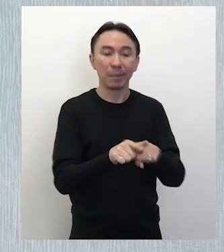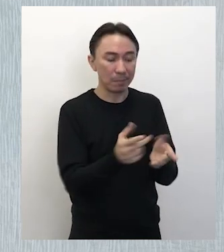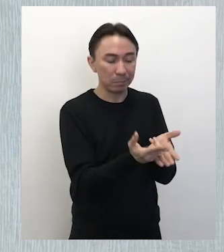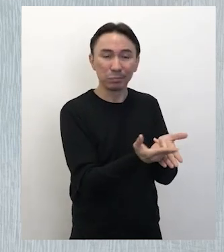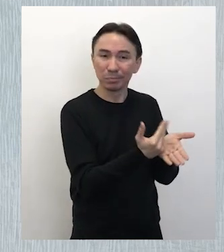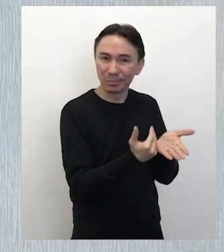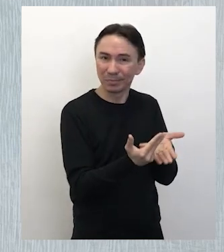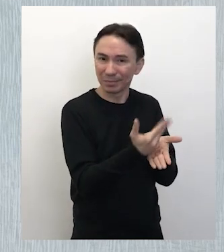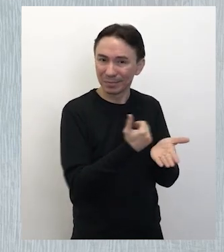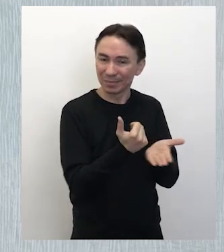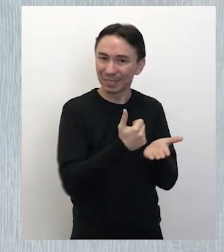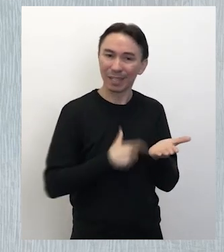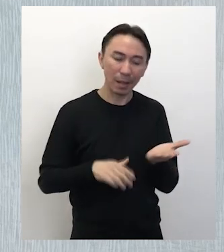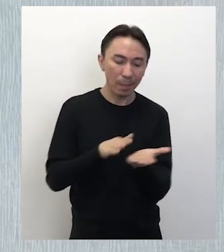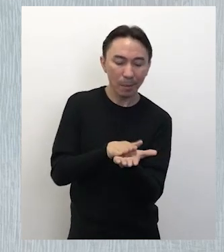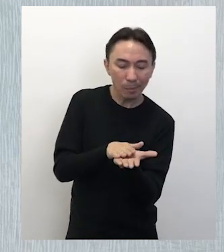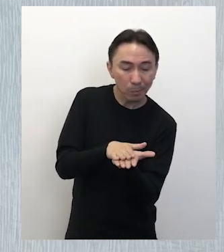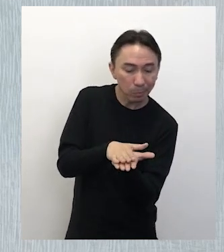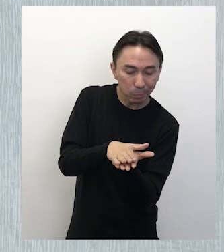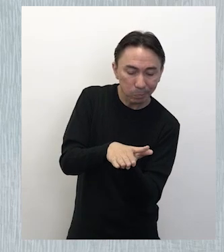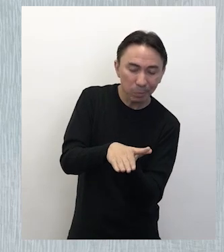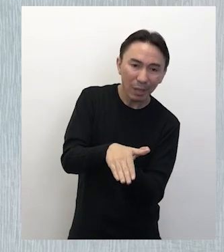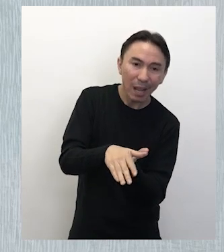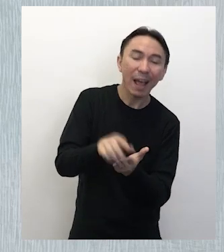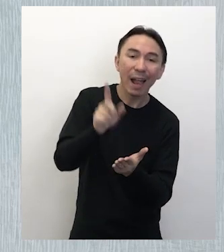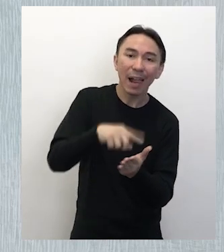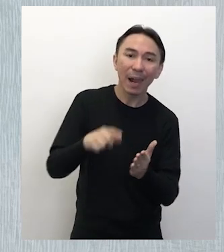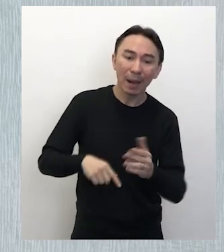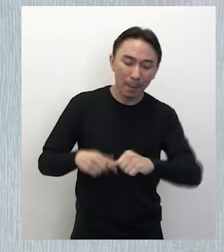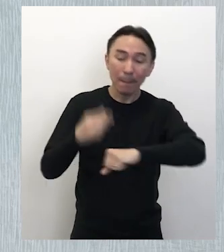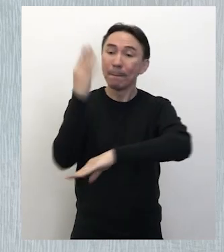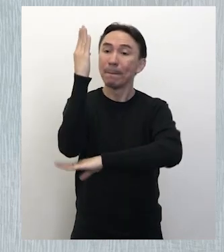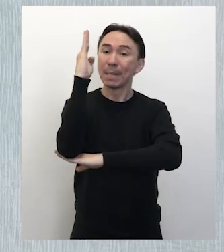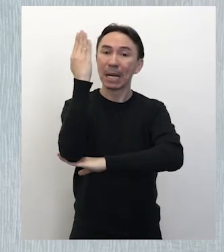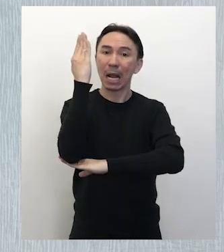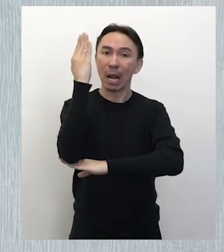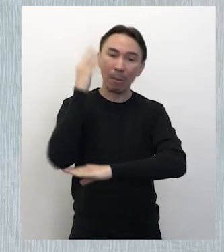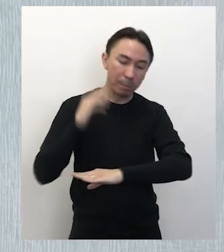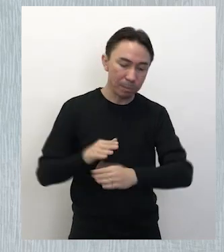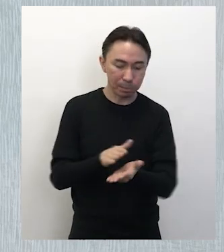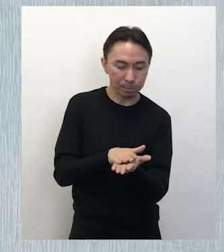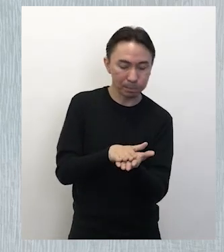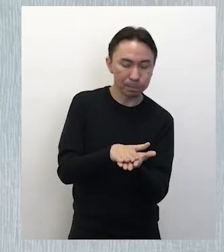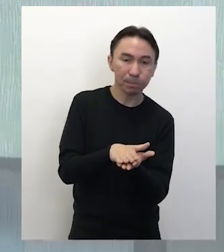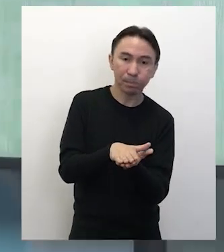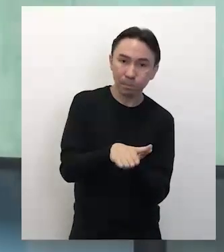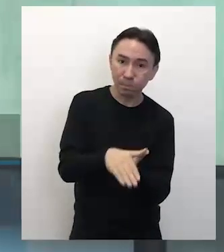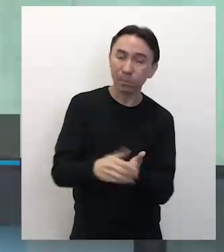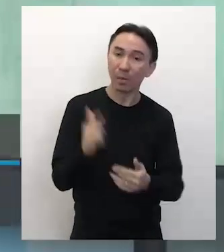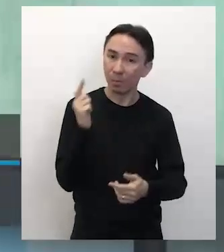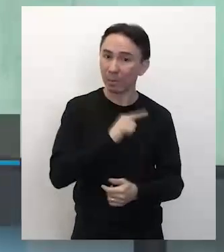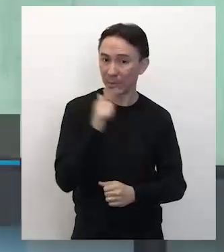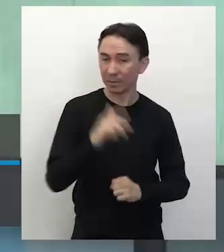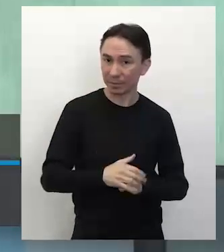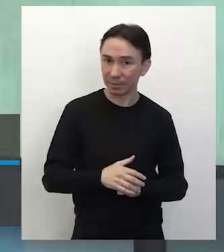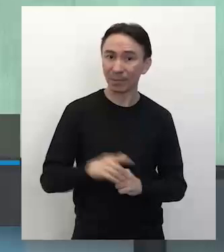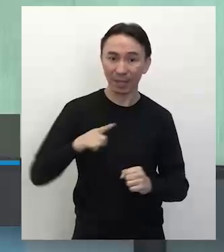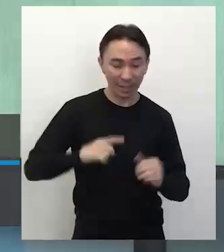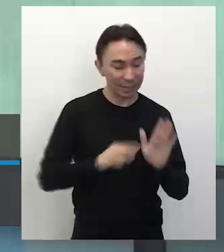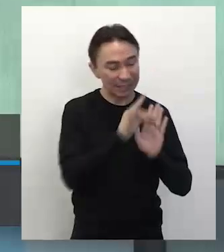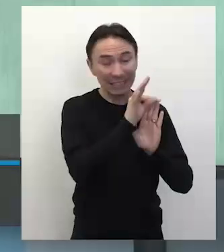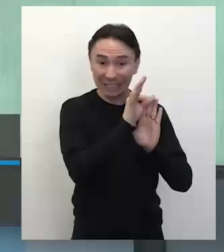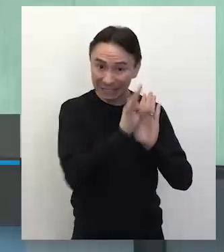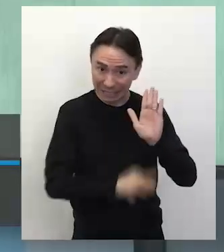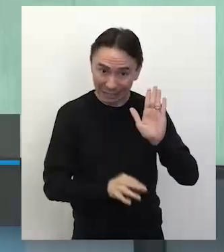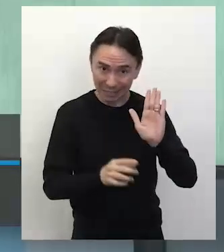por meio de uma matriz de madeira. Então, a gente está vendo aí os textos de tradição oral, né?